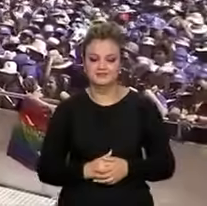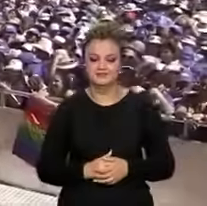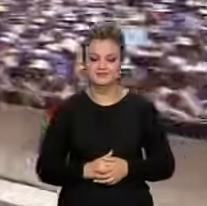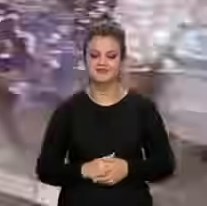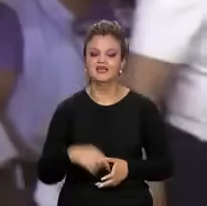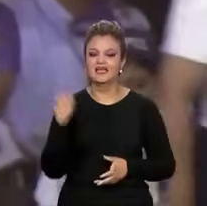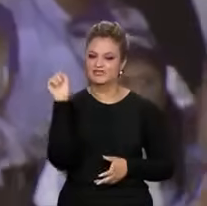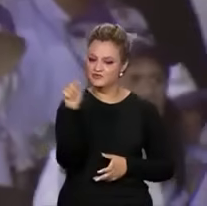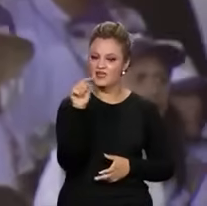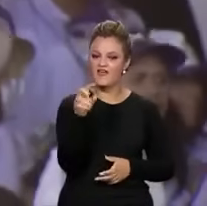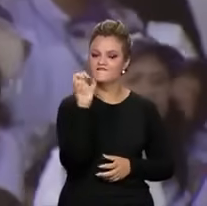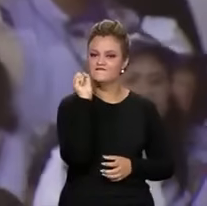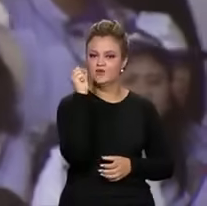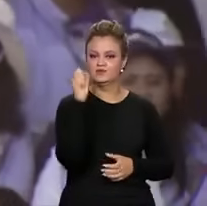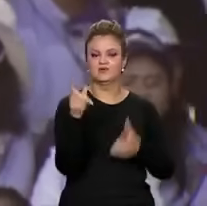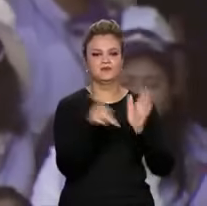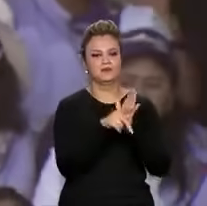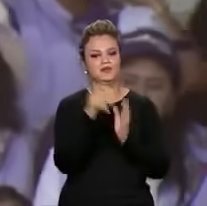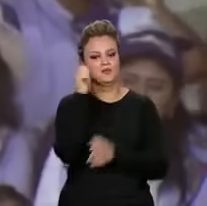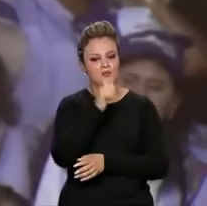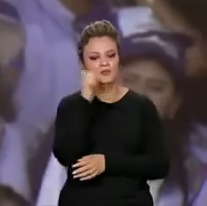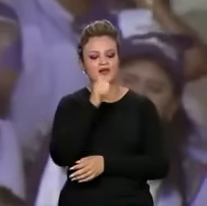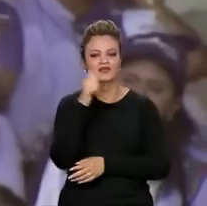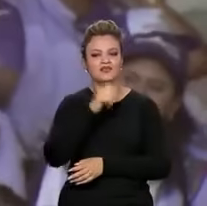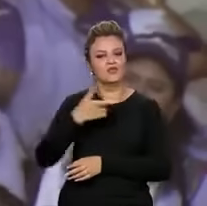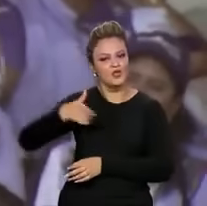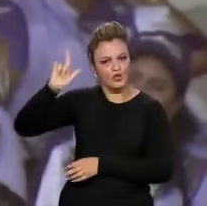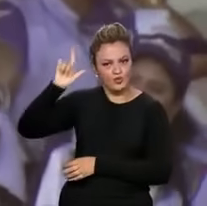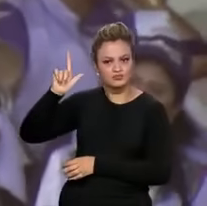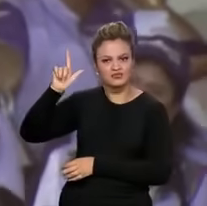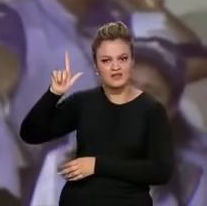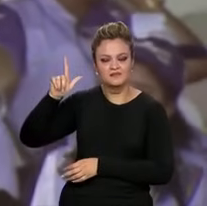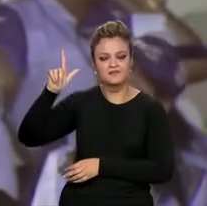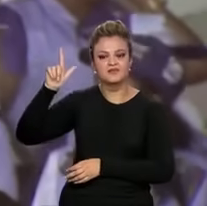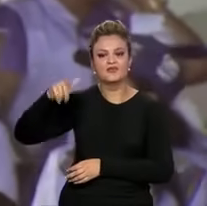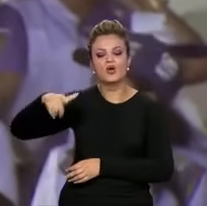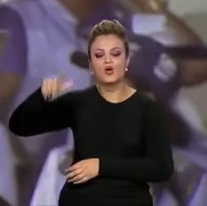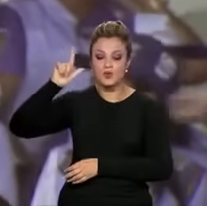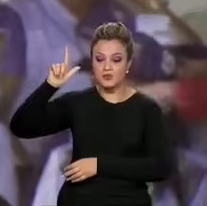Essa é a força das mulheres que desde ontem presidente